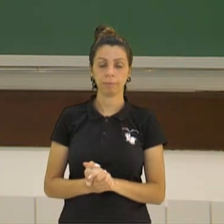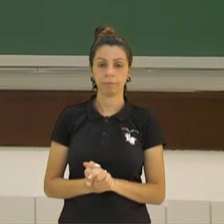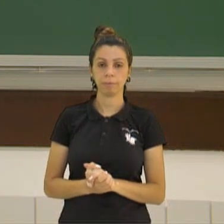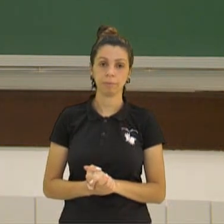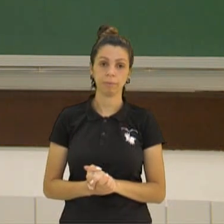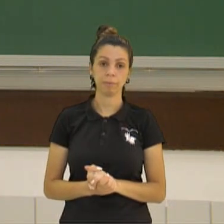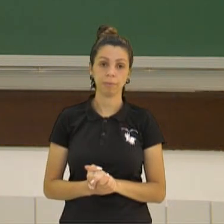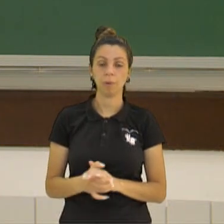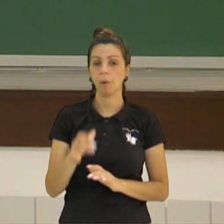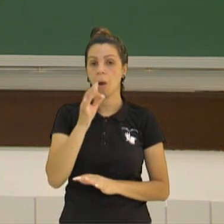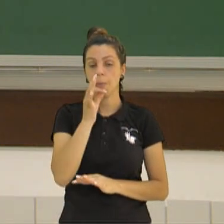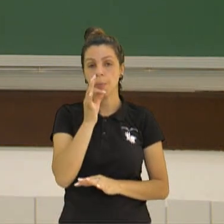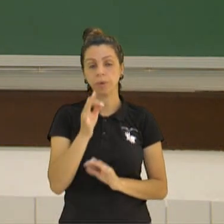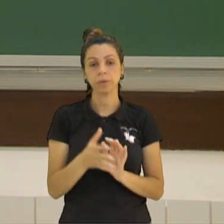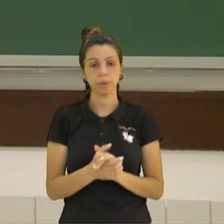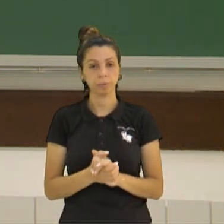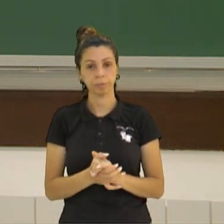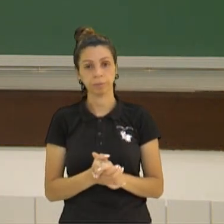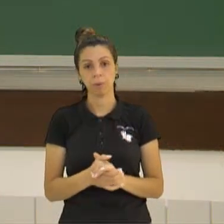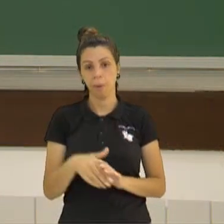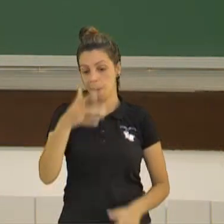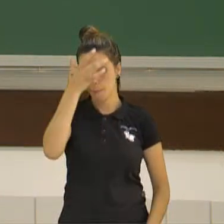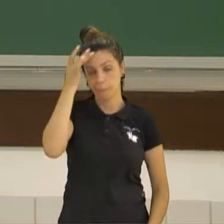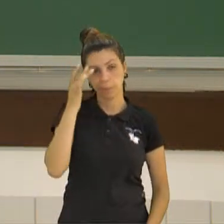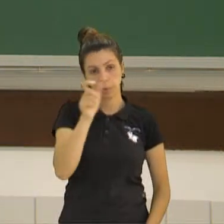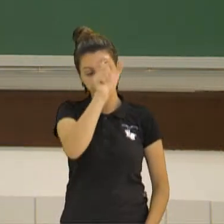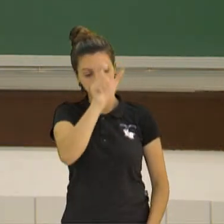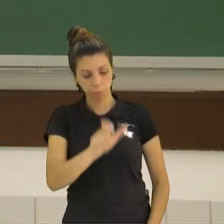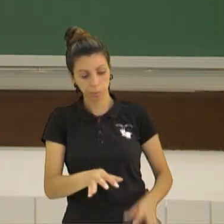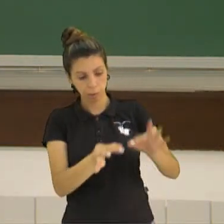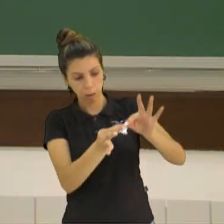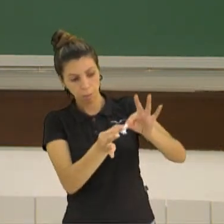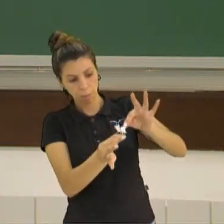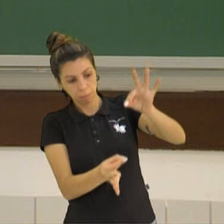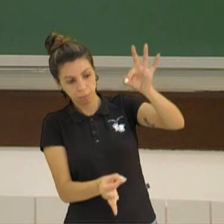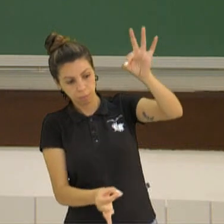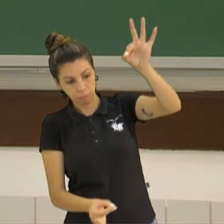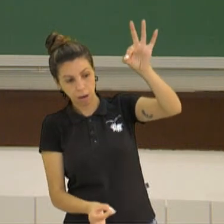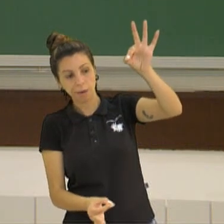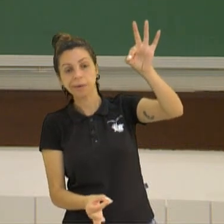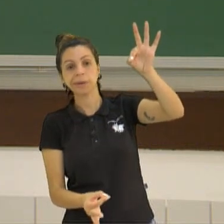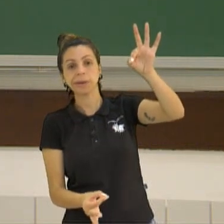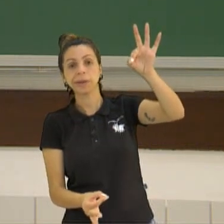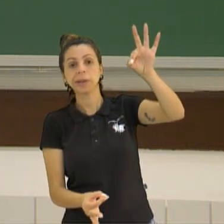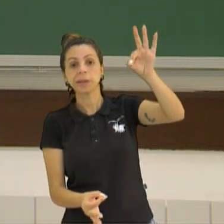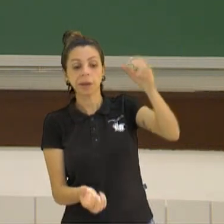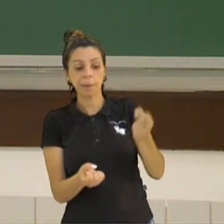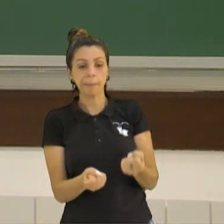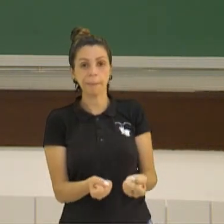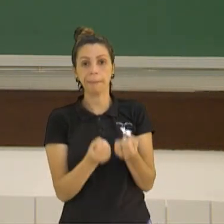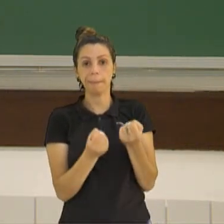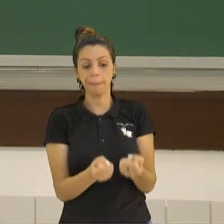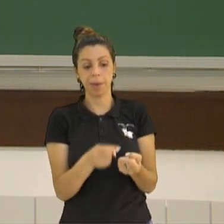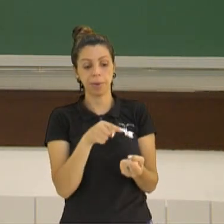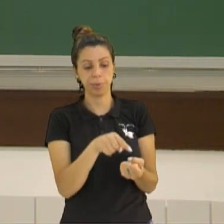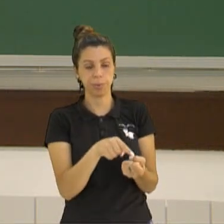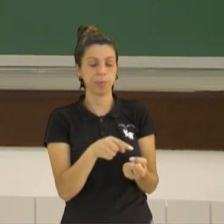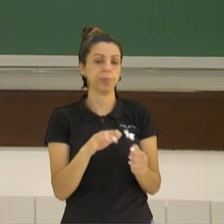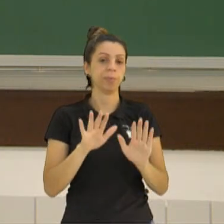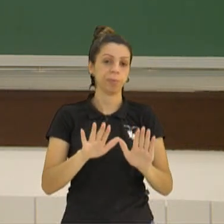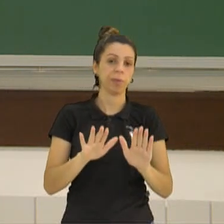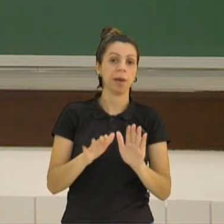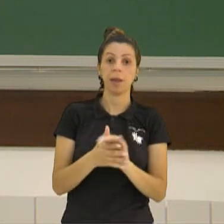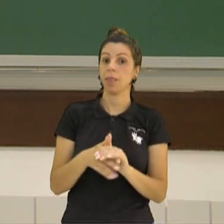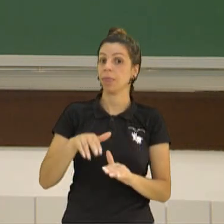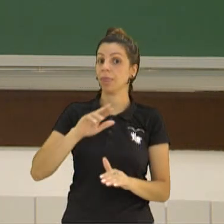Altura e massa de uma pessoa. A altura e a massa de uma pessoa não são grandezas proporcionais. Por quê? Se elas fossem